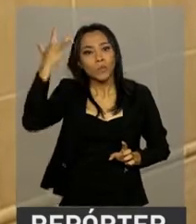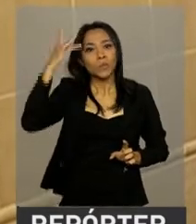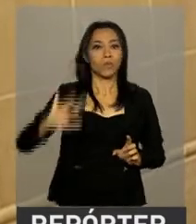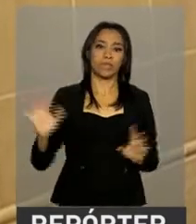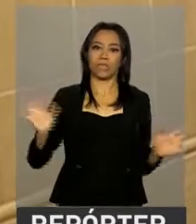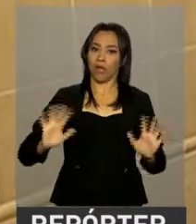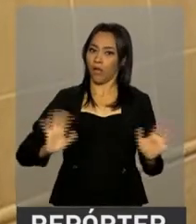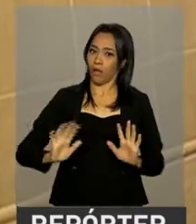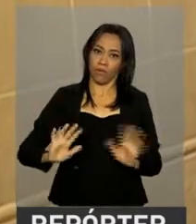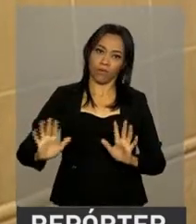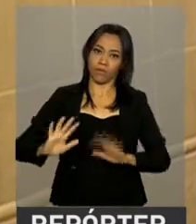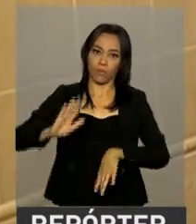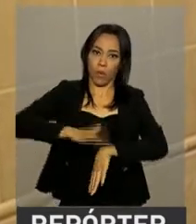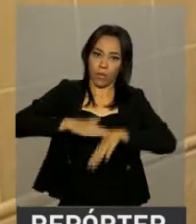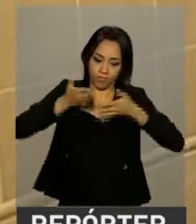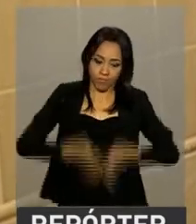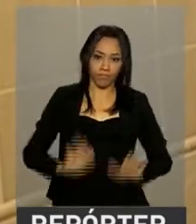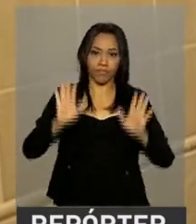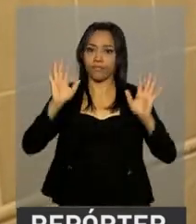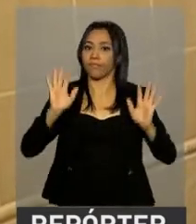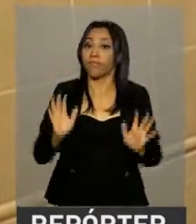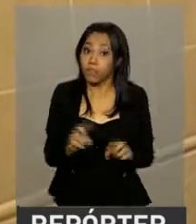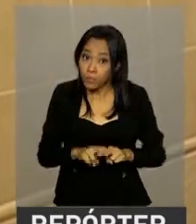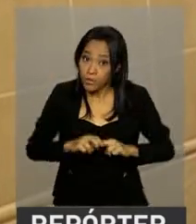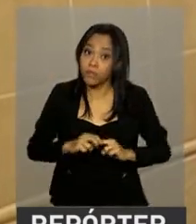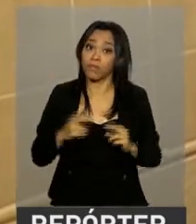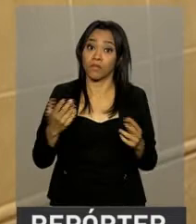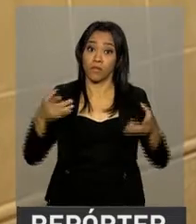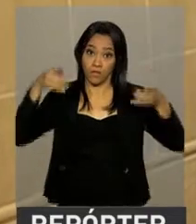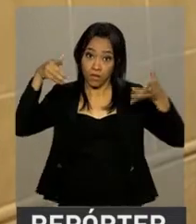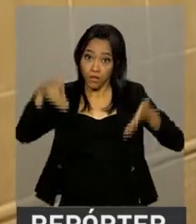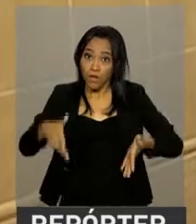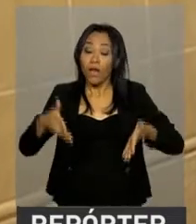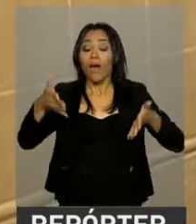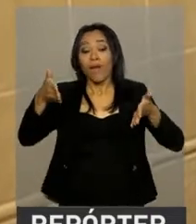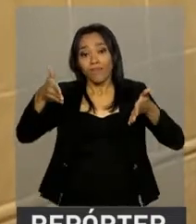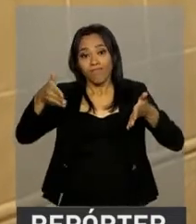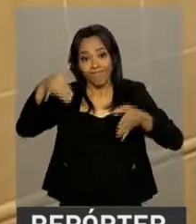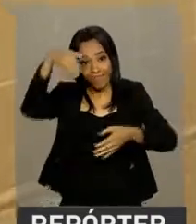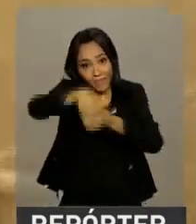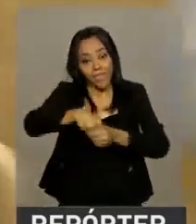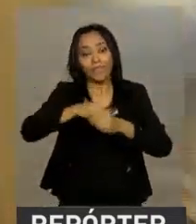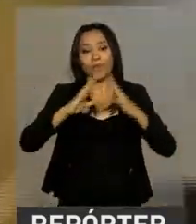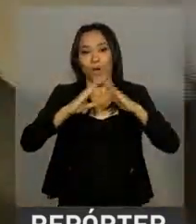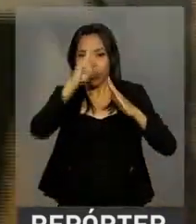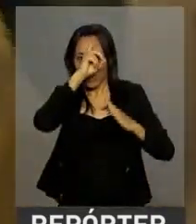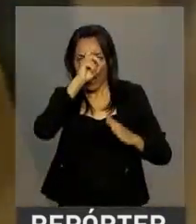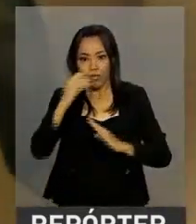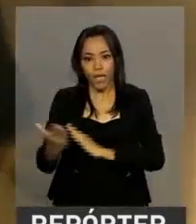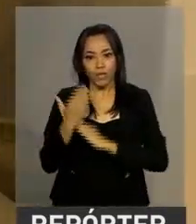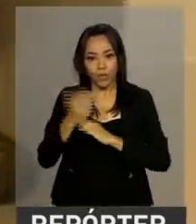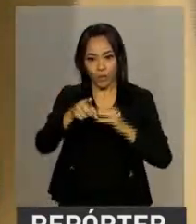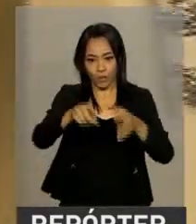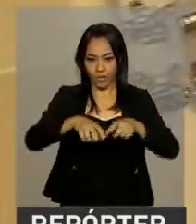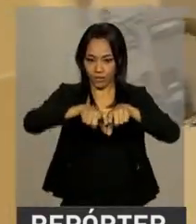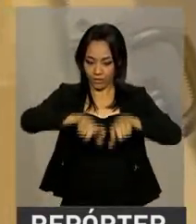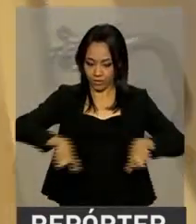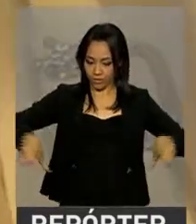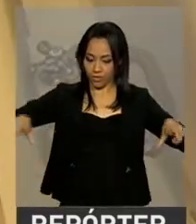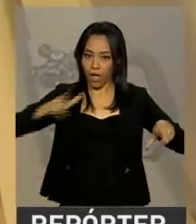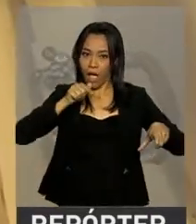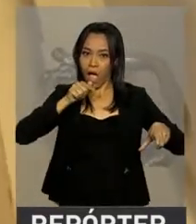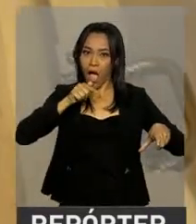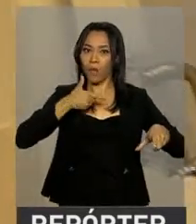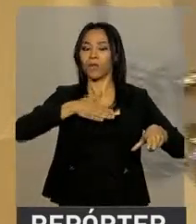deve estar preparado para o início do nascimento por isso na maternidade tem alguns auxílios como esta manhã aqui onde ela pode